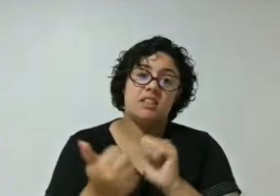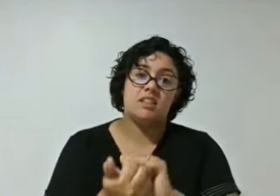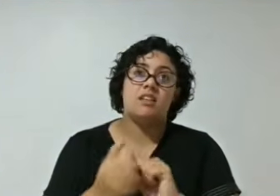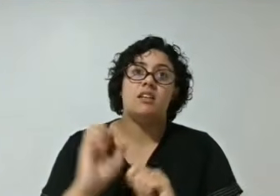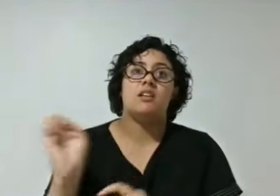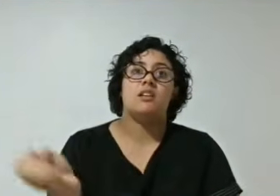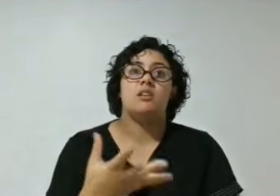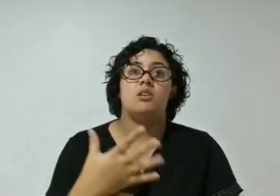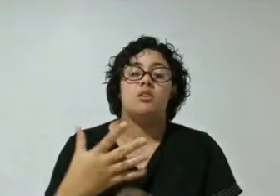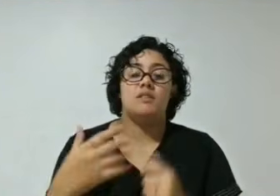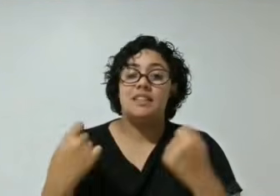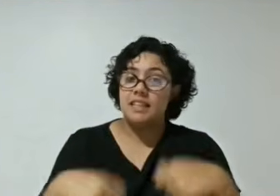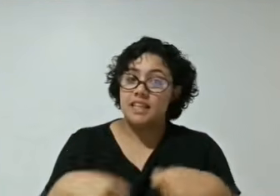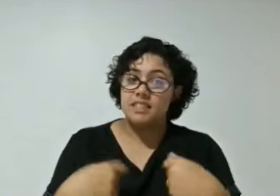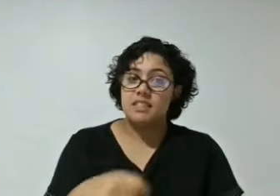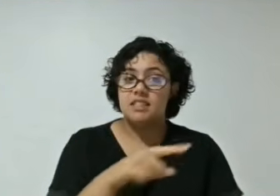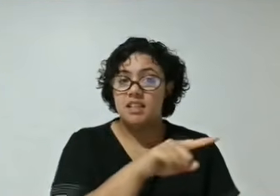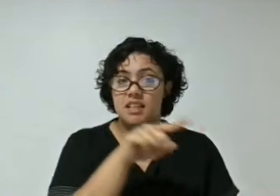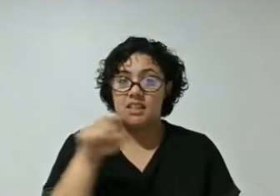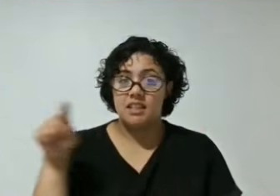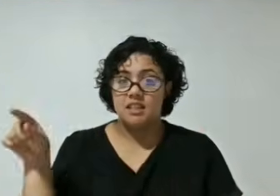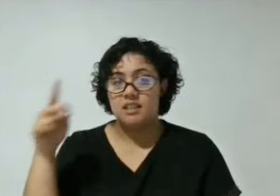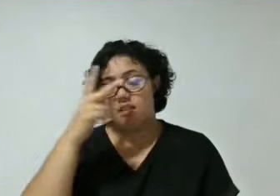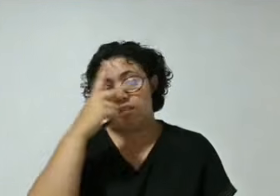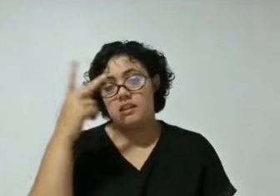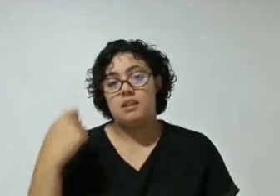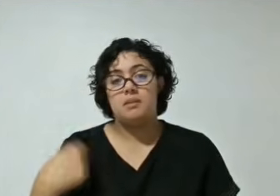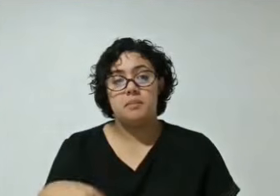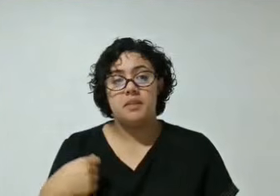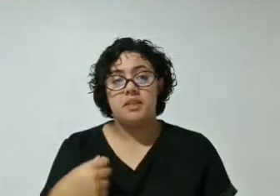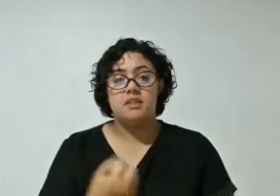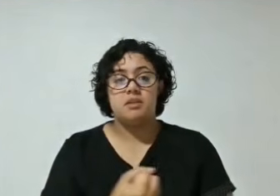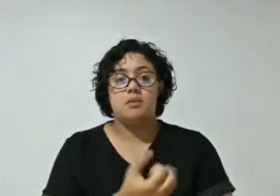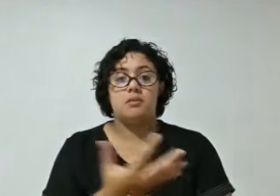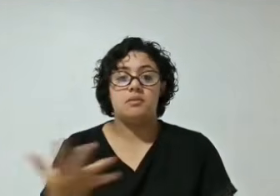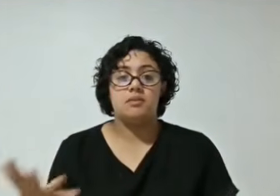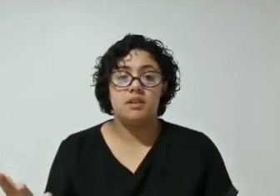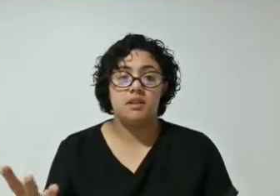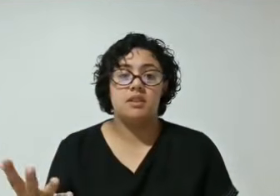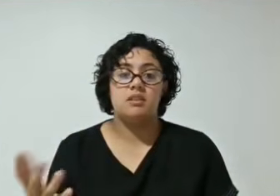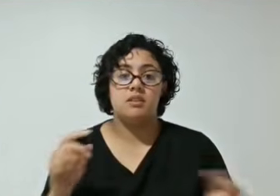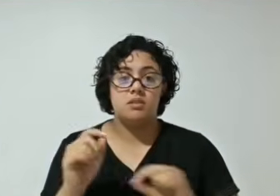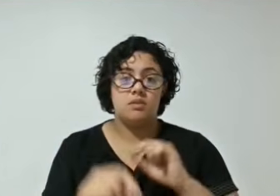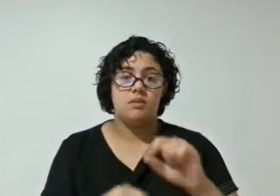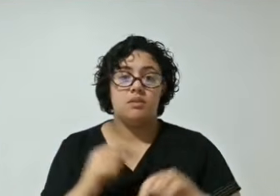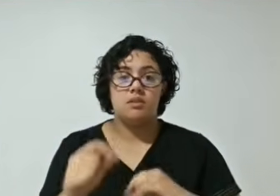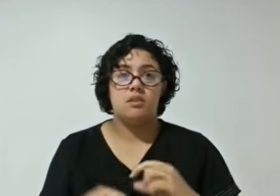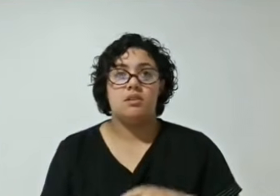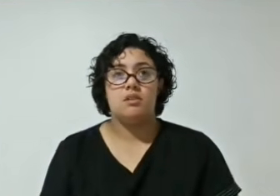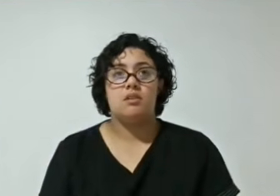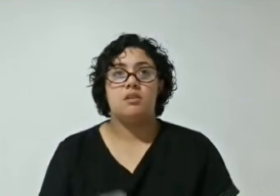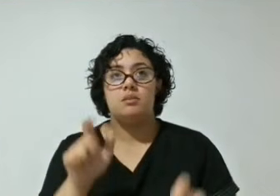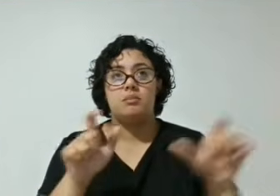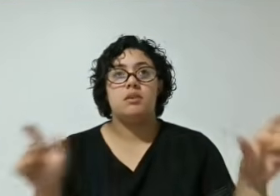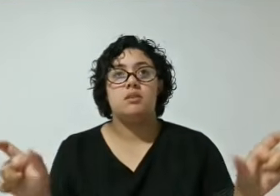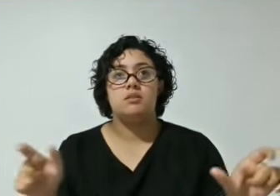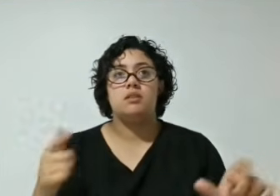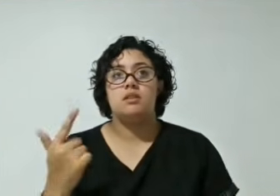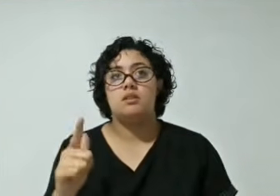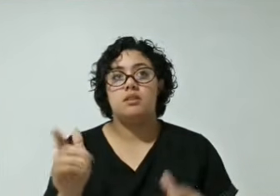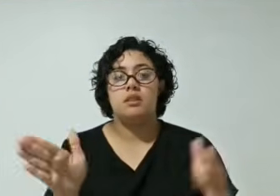pessoas. Sim, a gente tem que oferecer o que a pessoa não teria acesso se não fosse a